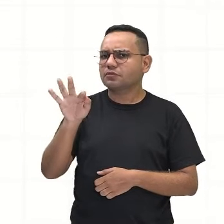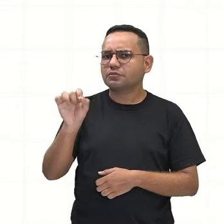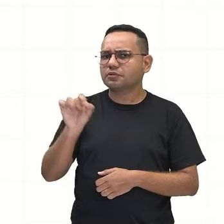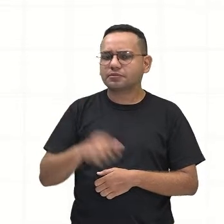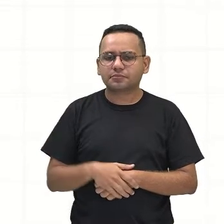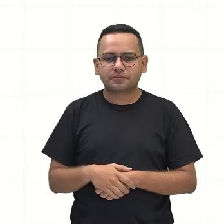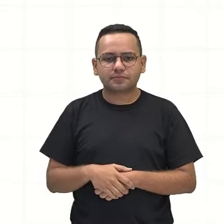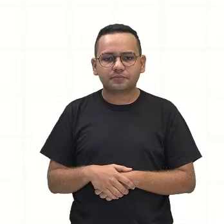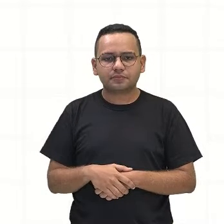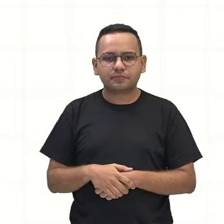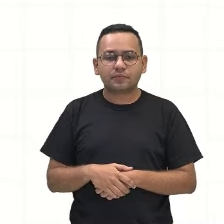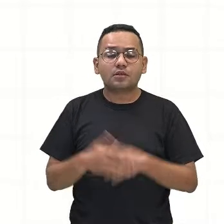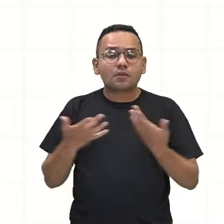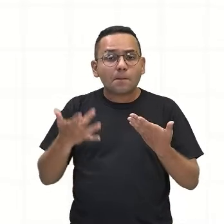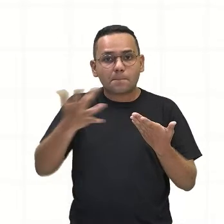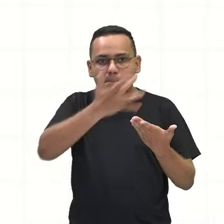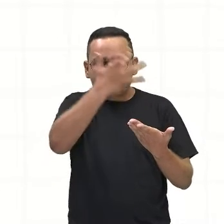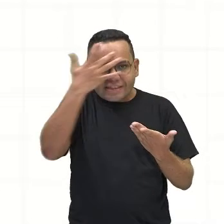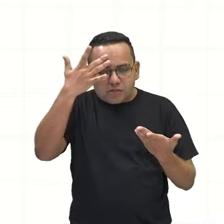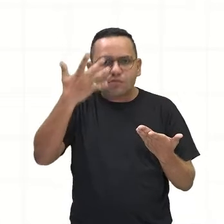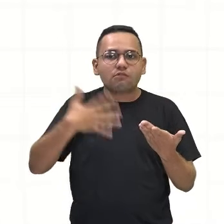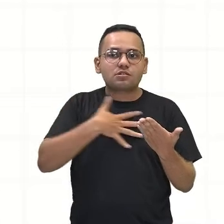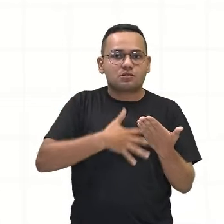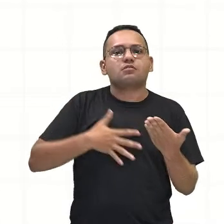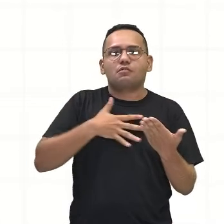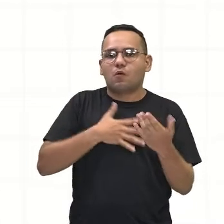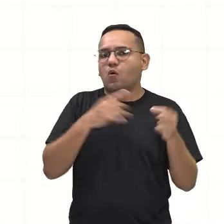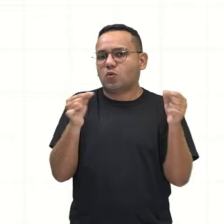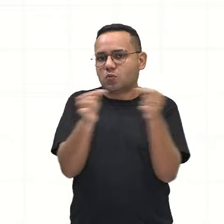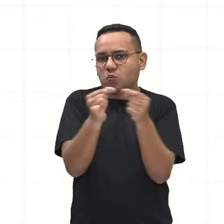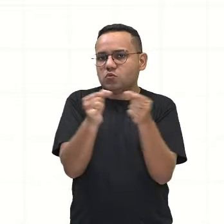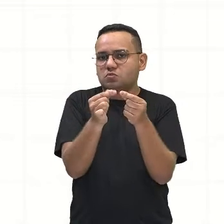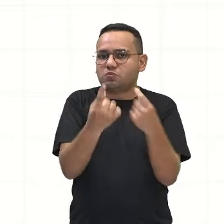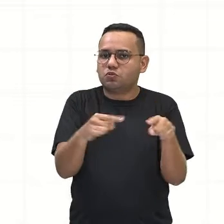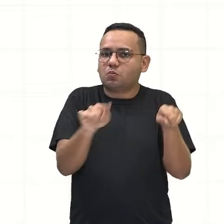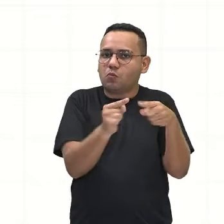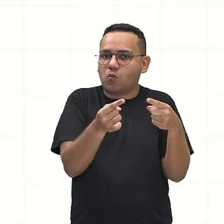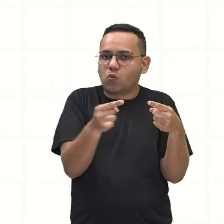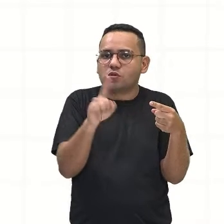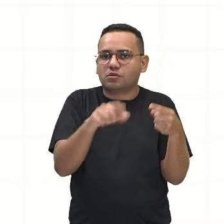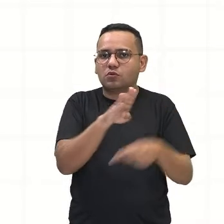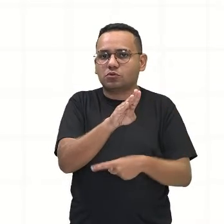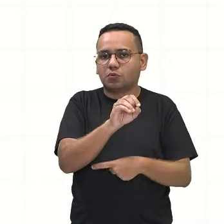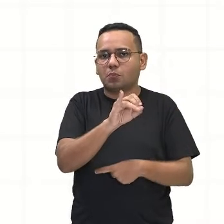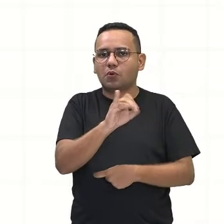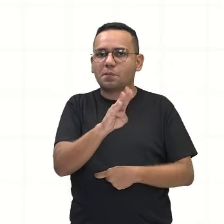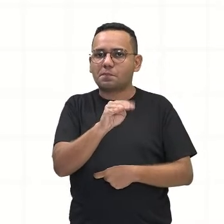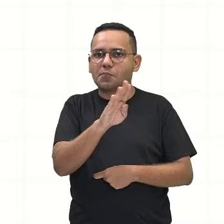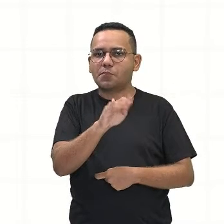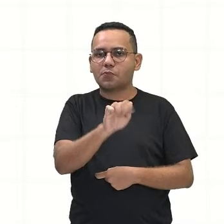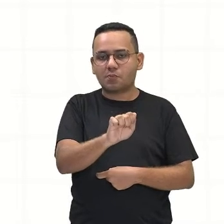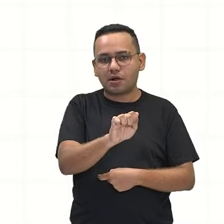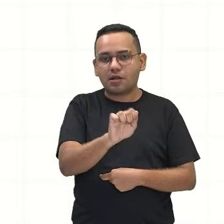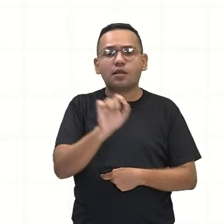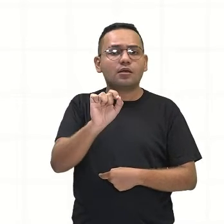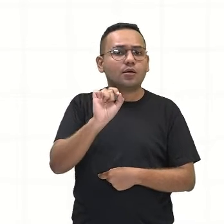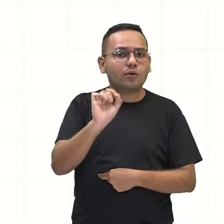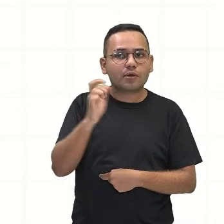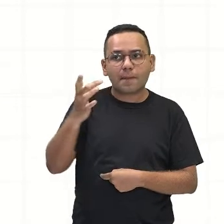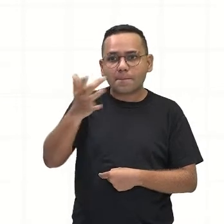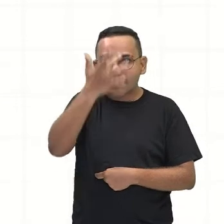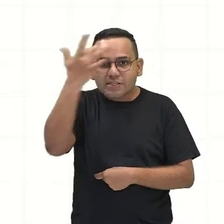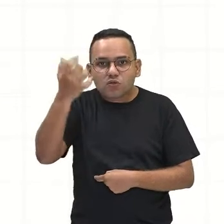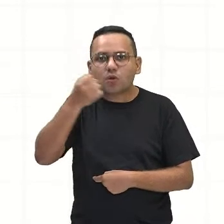quem prefere, né, como gênero musical, o boi-bumbá? 40. 40 o quê? 40 entrevistados